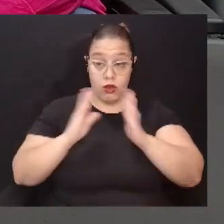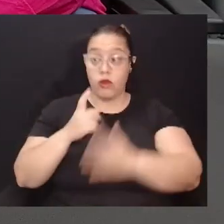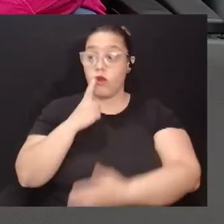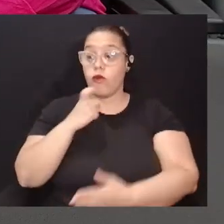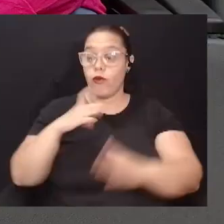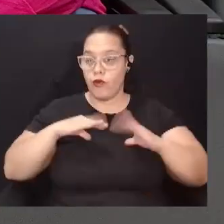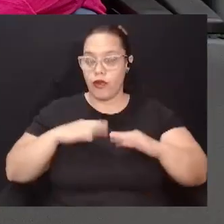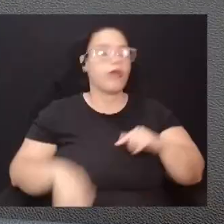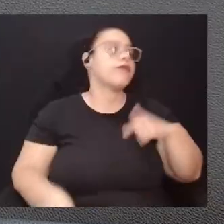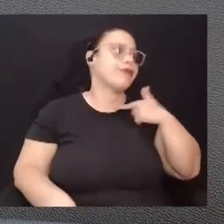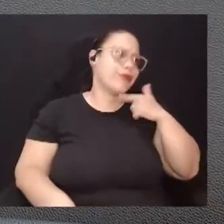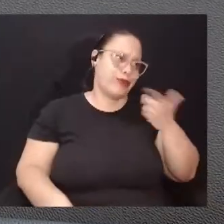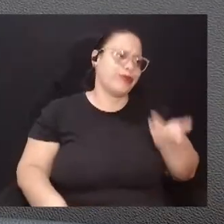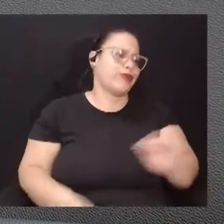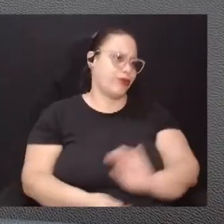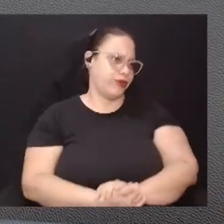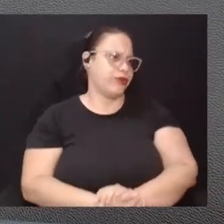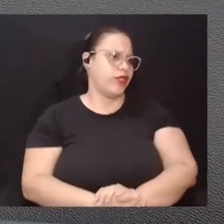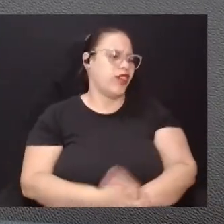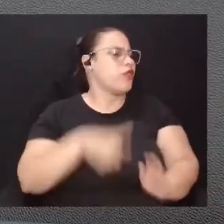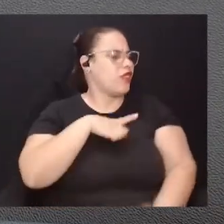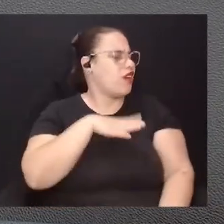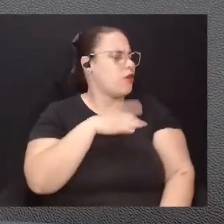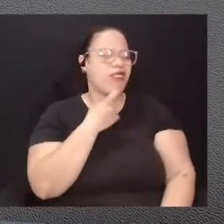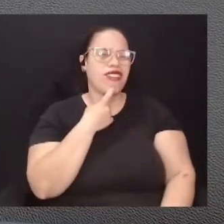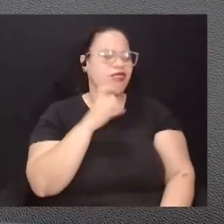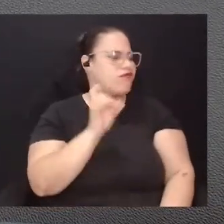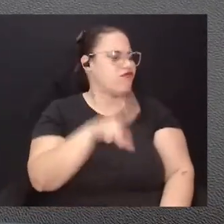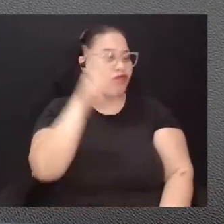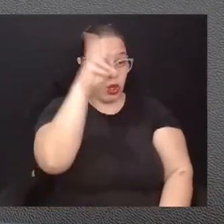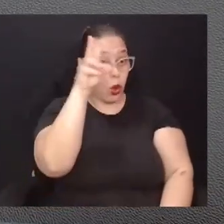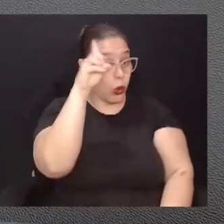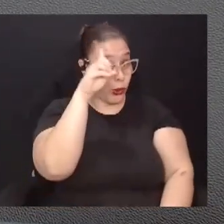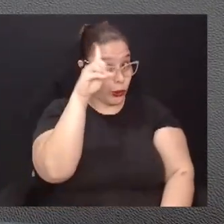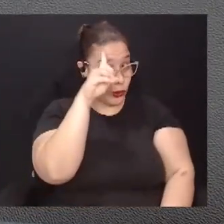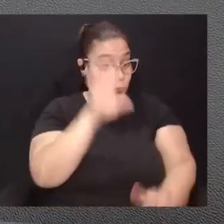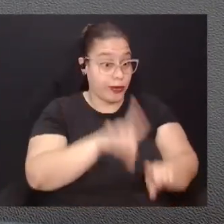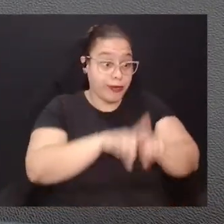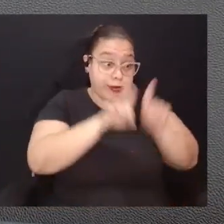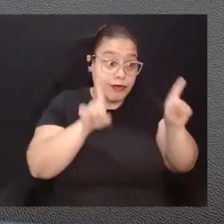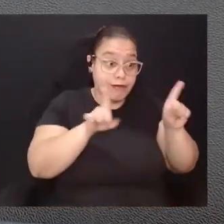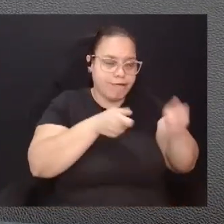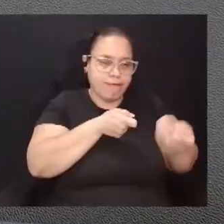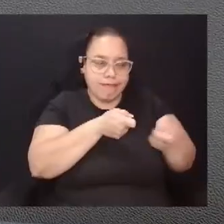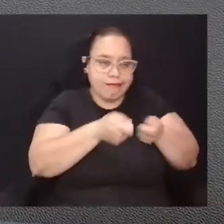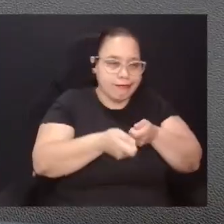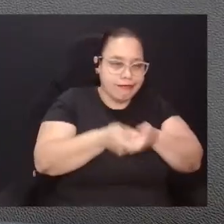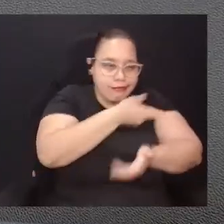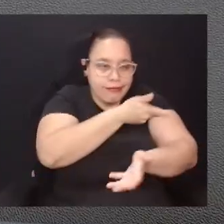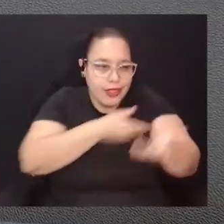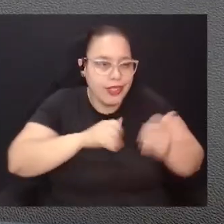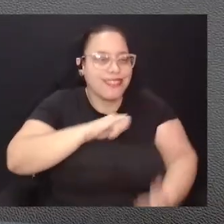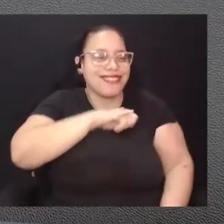aí do feriado, né? Sem dúvida nenhuma, a gente quer poder ter uma cidade inteira, não só lembrando do dia, mas também se articulando para